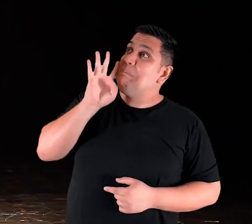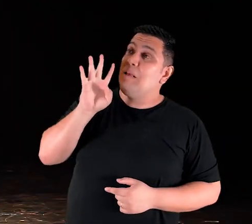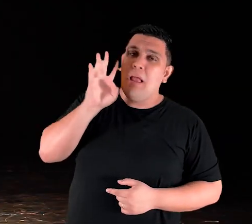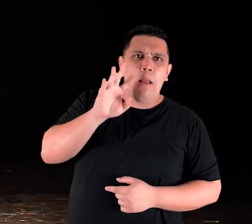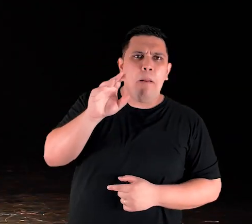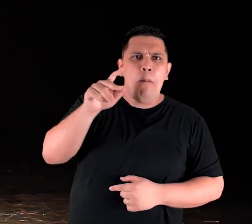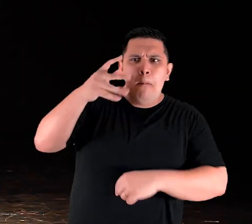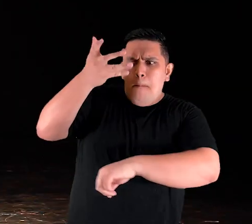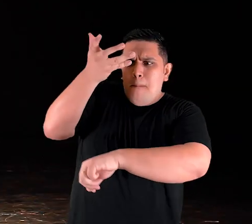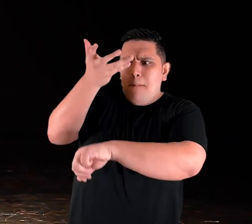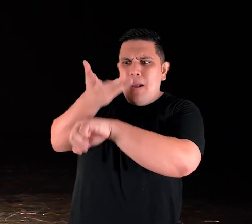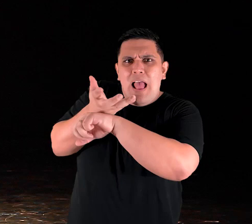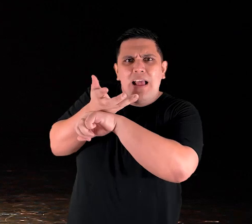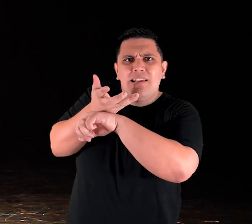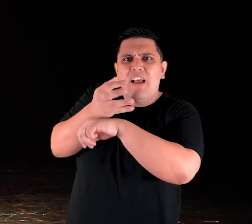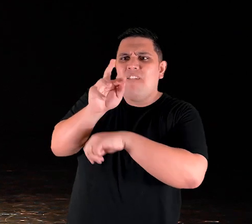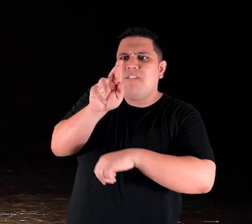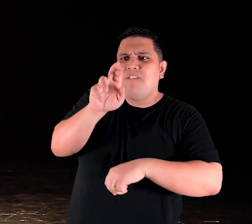Praça Frei Caneca.